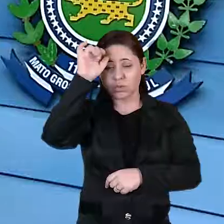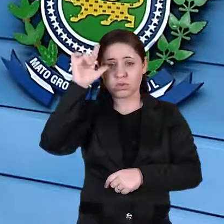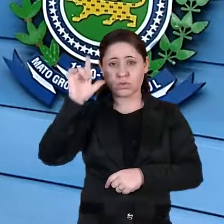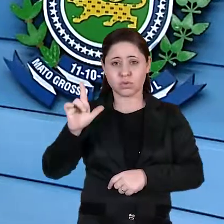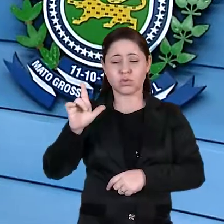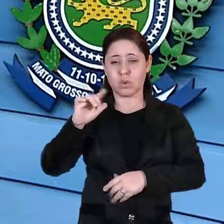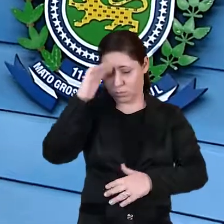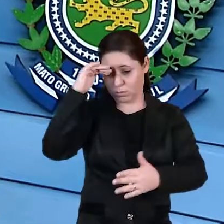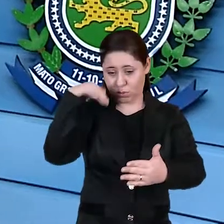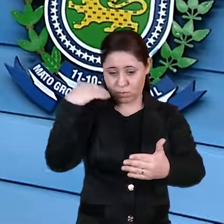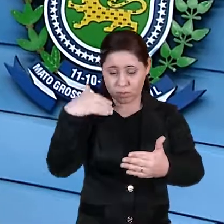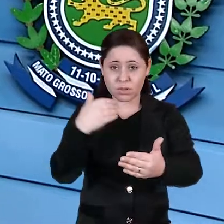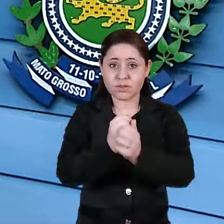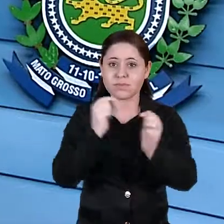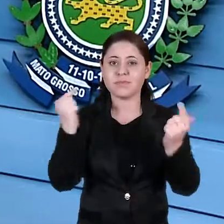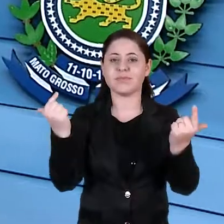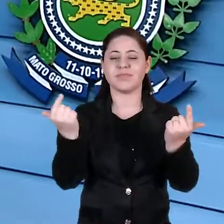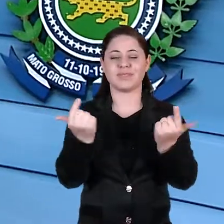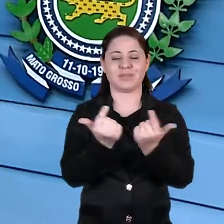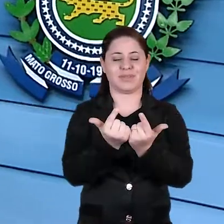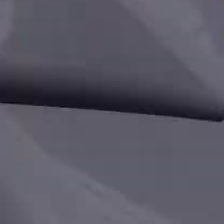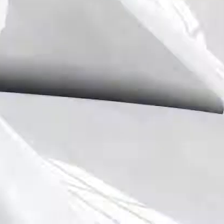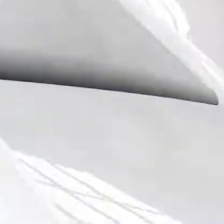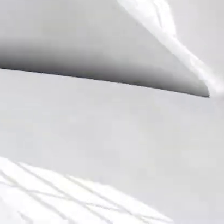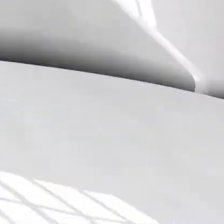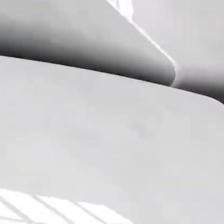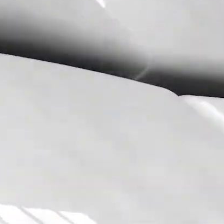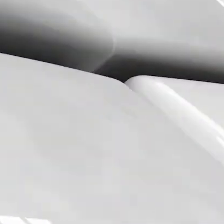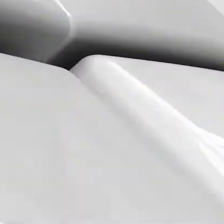Sul são homenageados pela Assembleia.